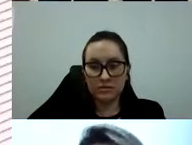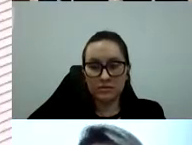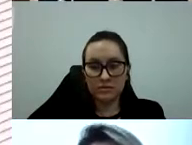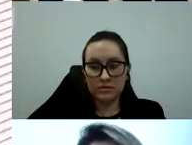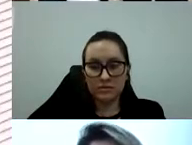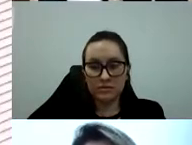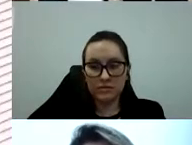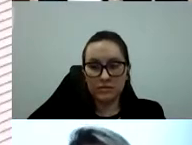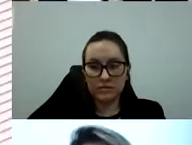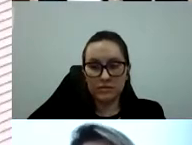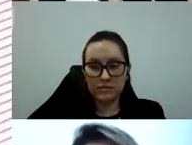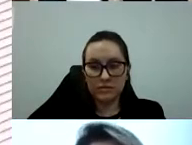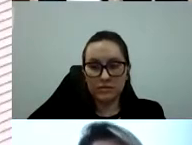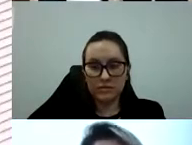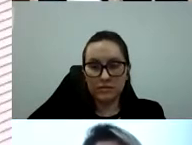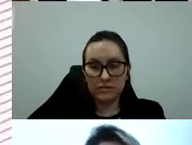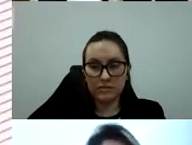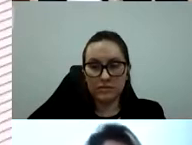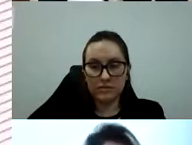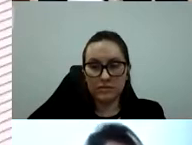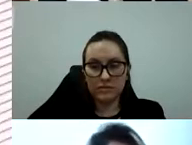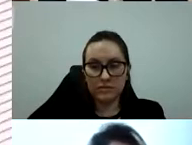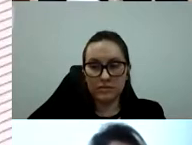bem-vinda. Obrigada.